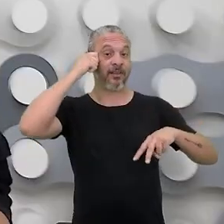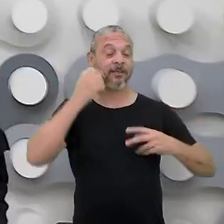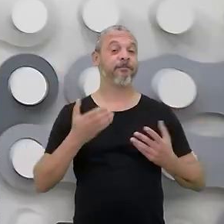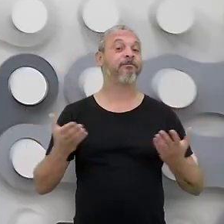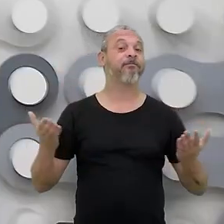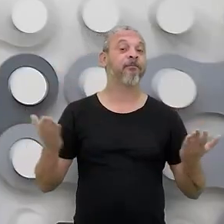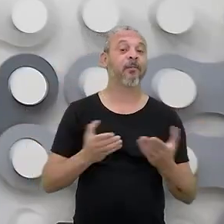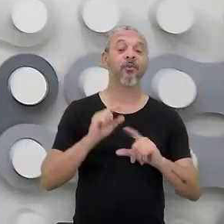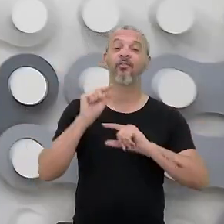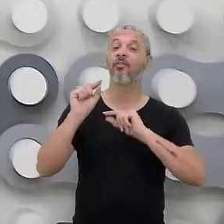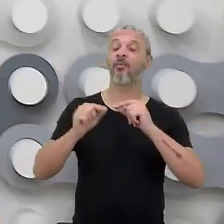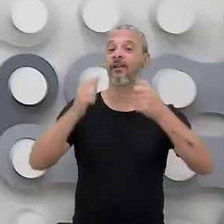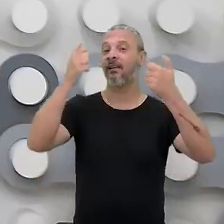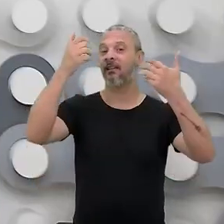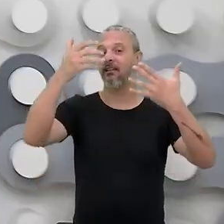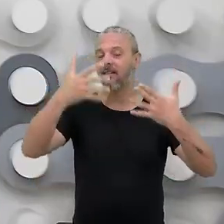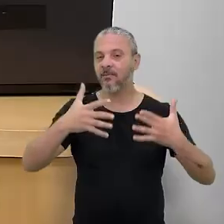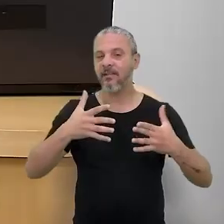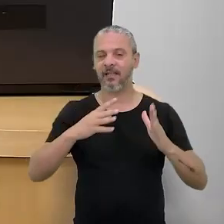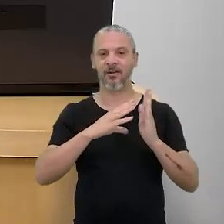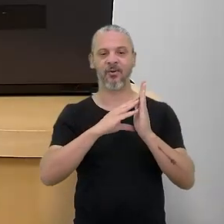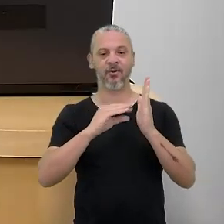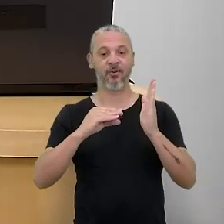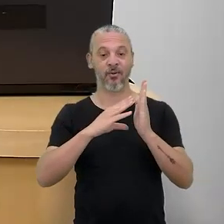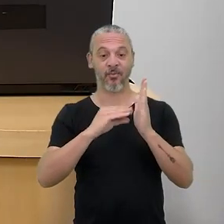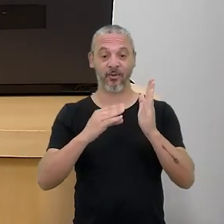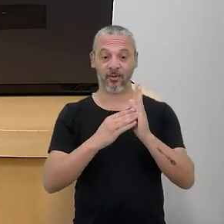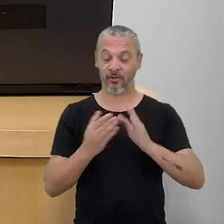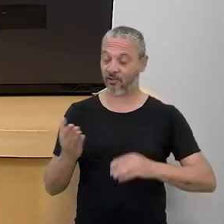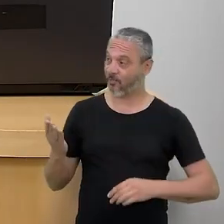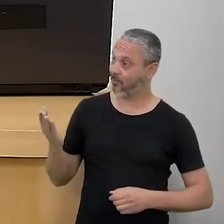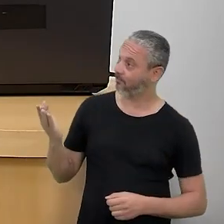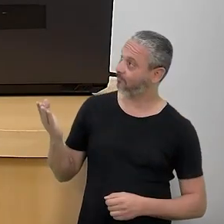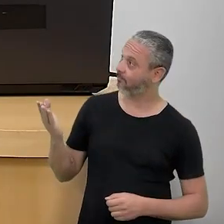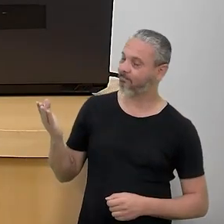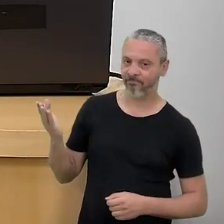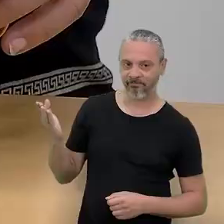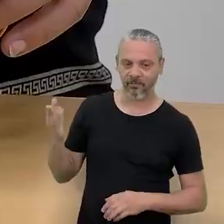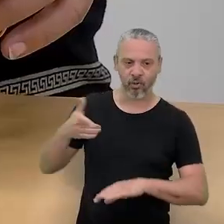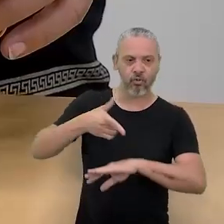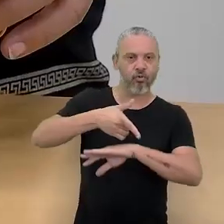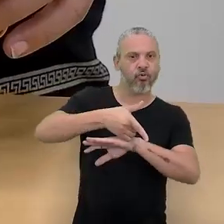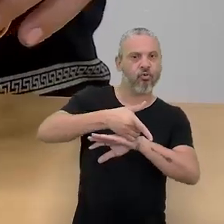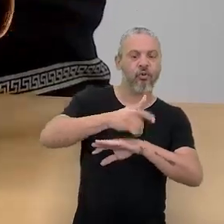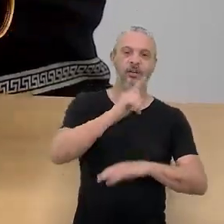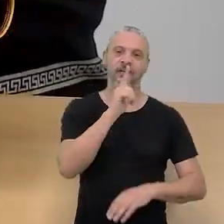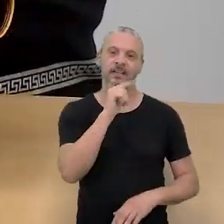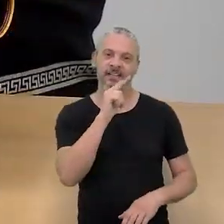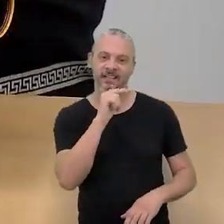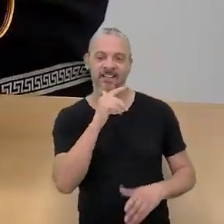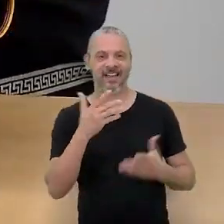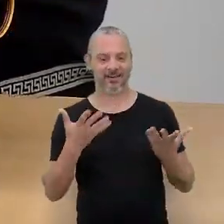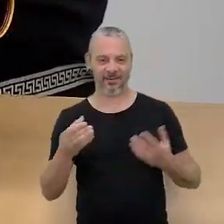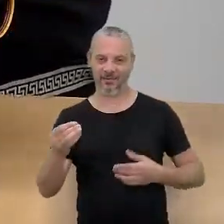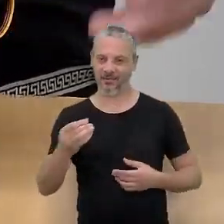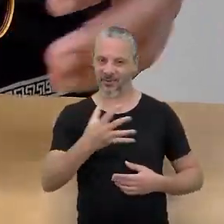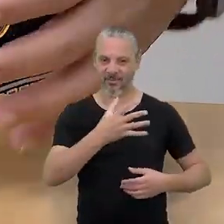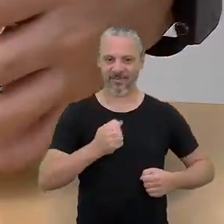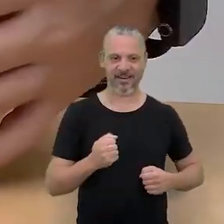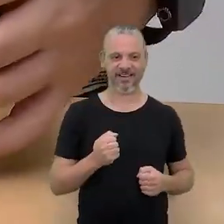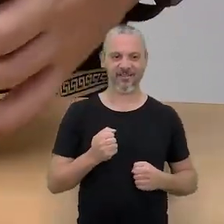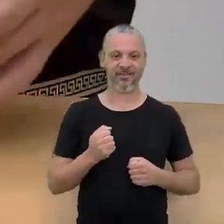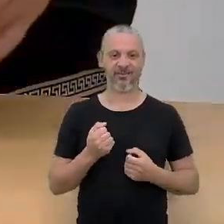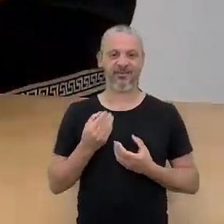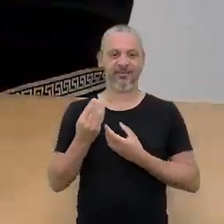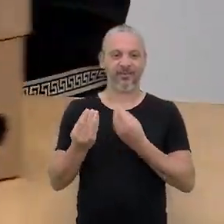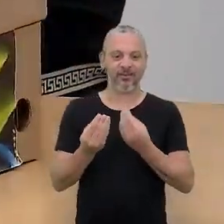hoje nós vamos construir esse protótipo aqui, que é justamente um regador automático que vai funcionar